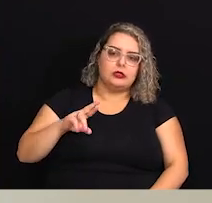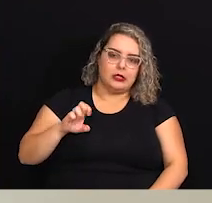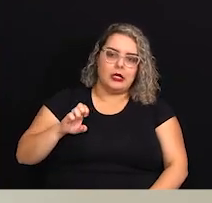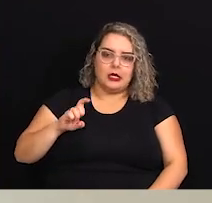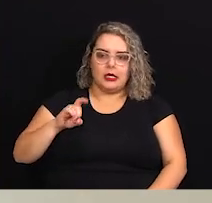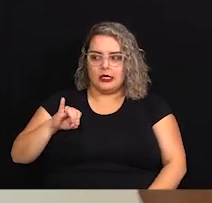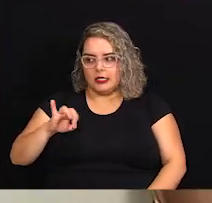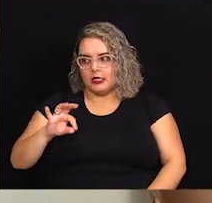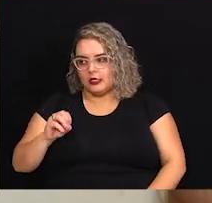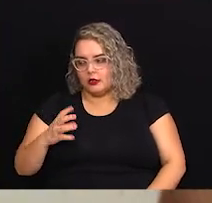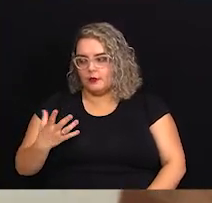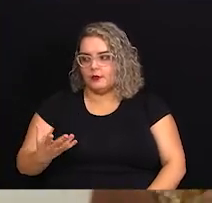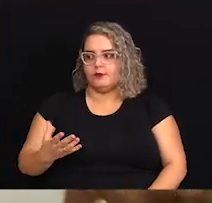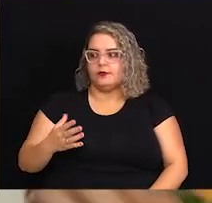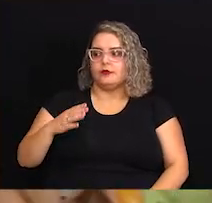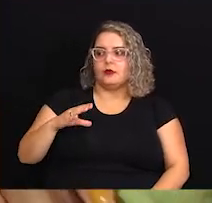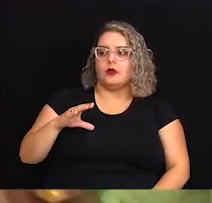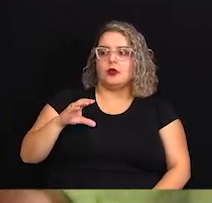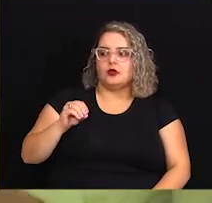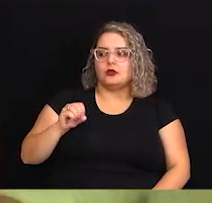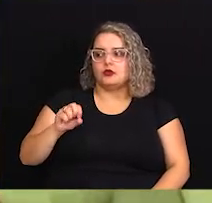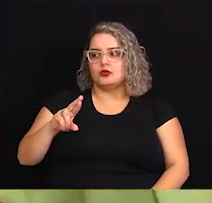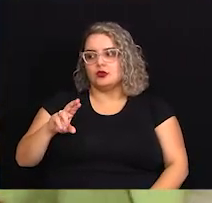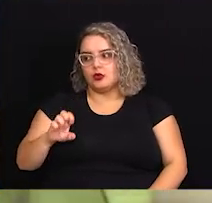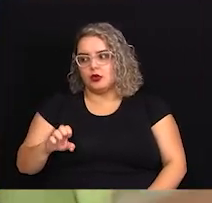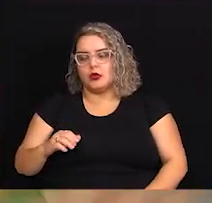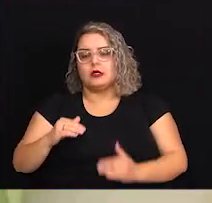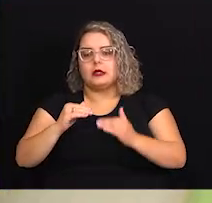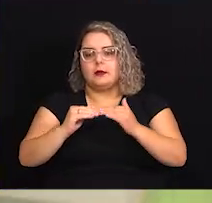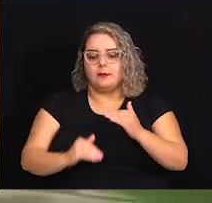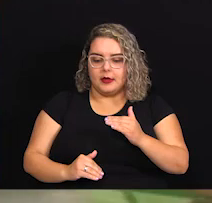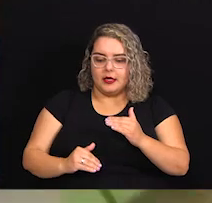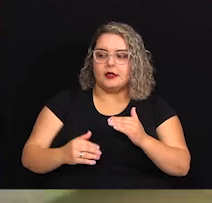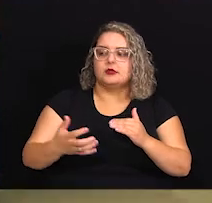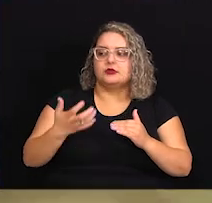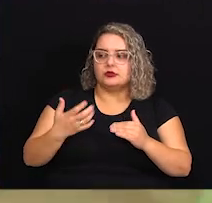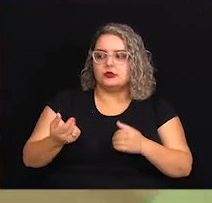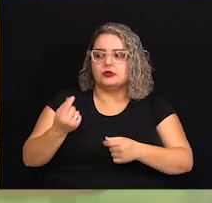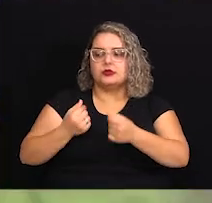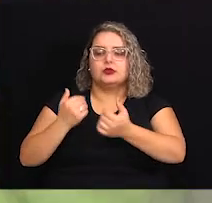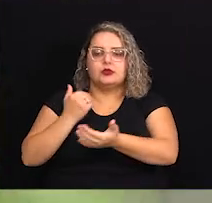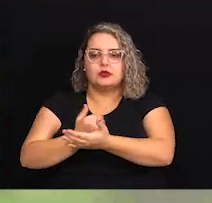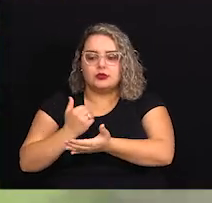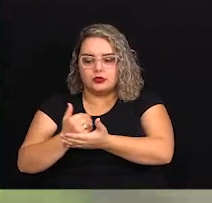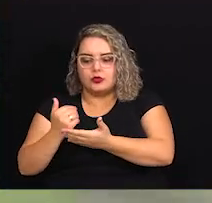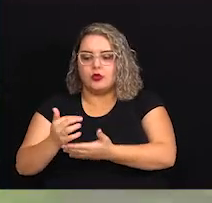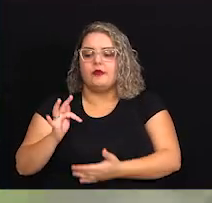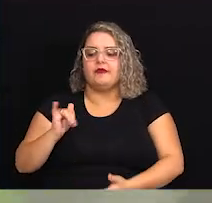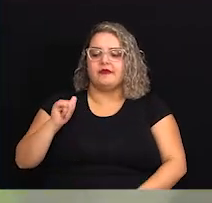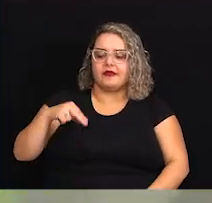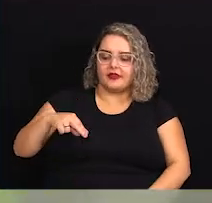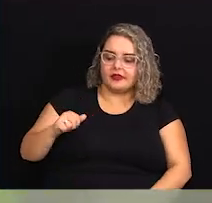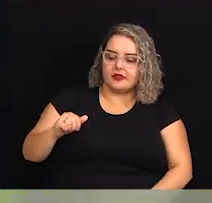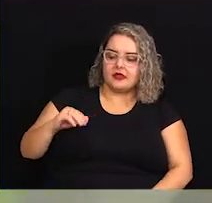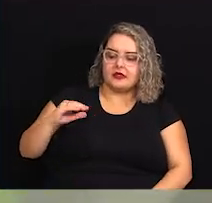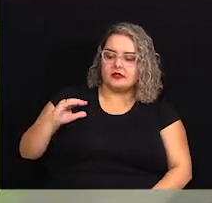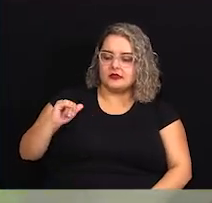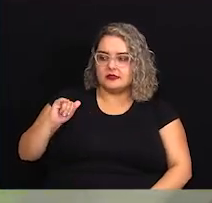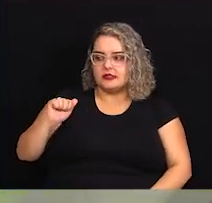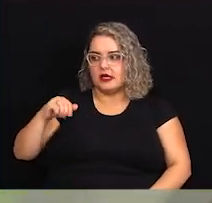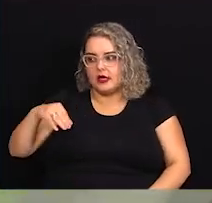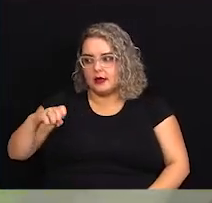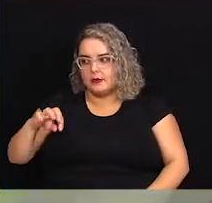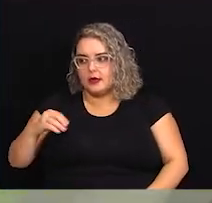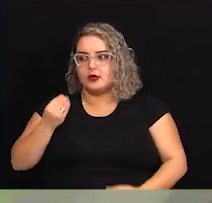crédito. O score da pessoa está baixo e ela quer pedir esse empréstimo, quer pedir esse financiamento. Como que a